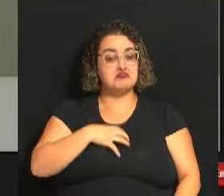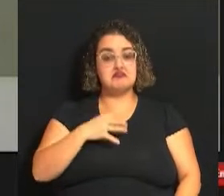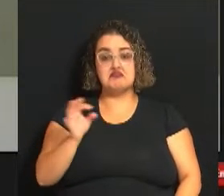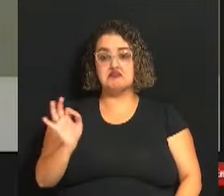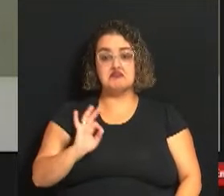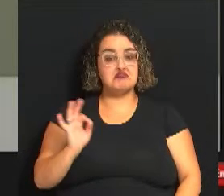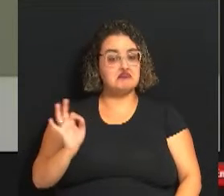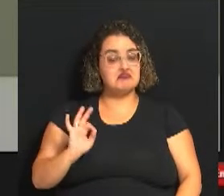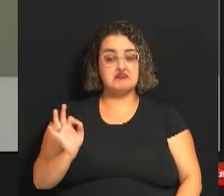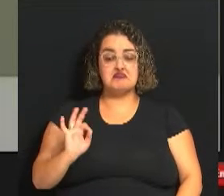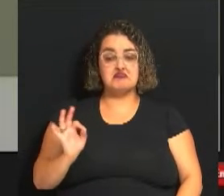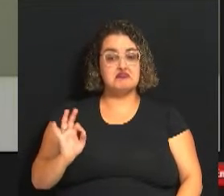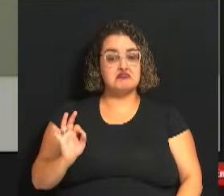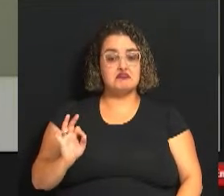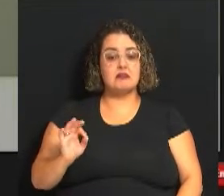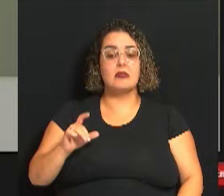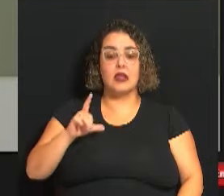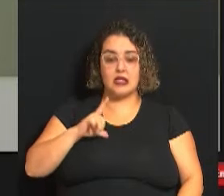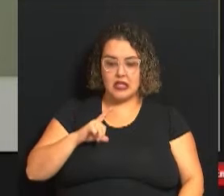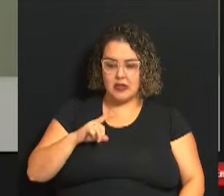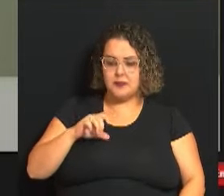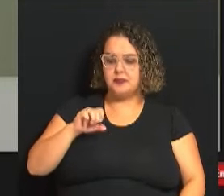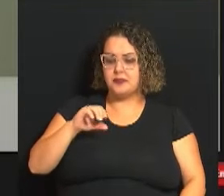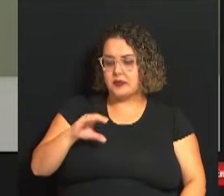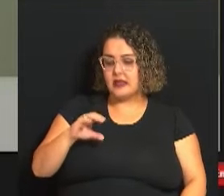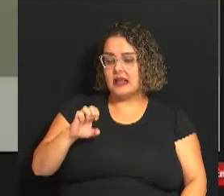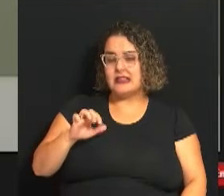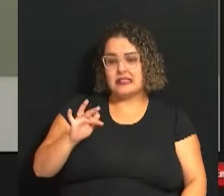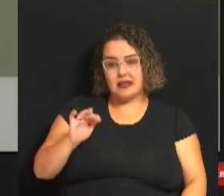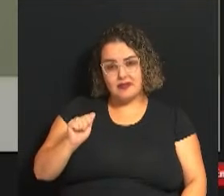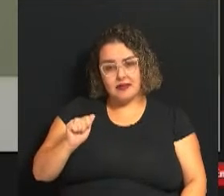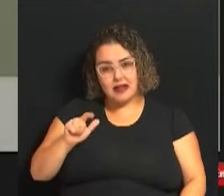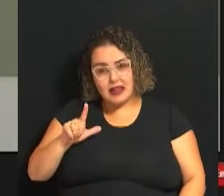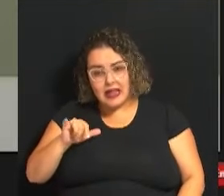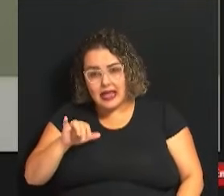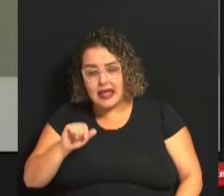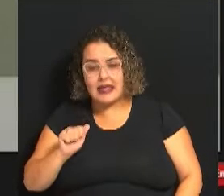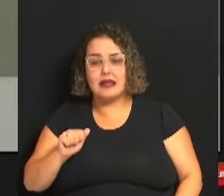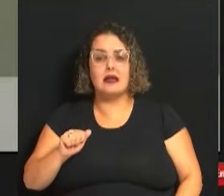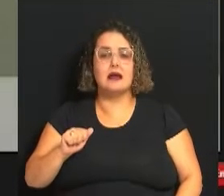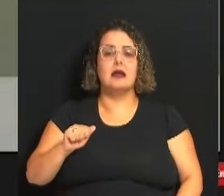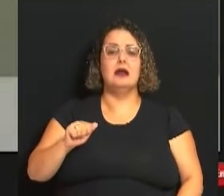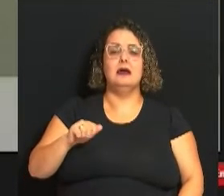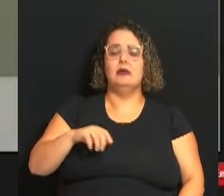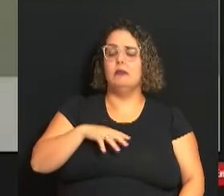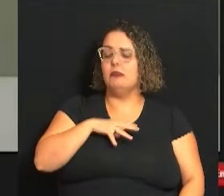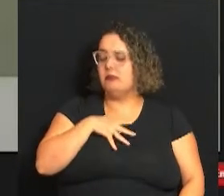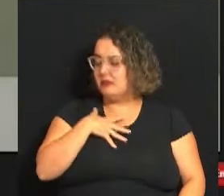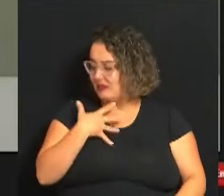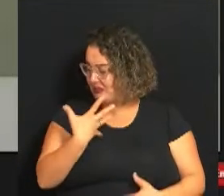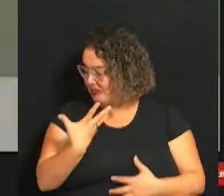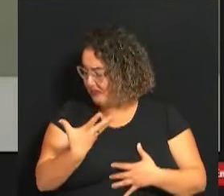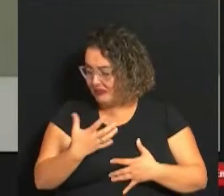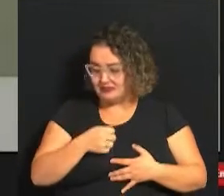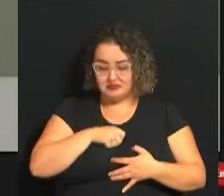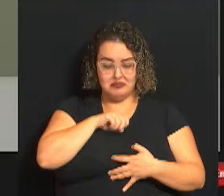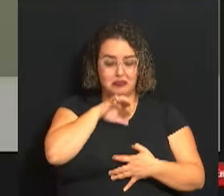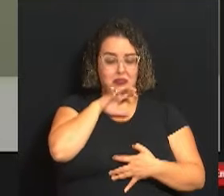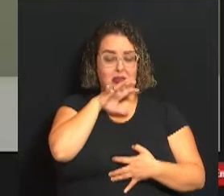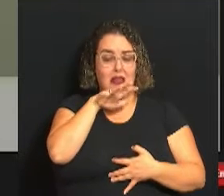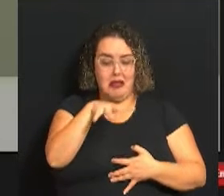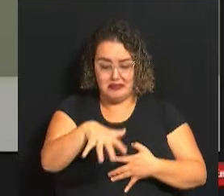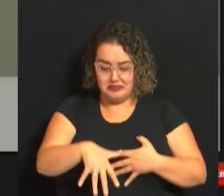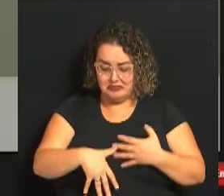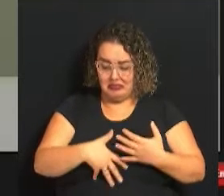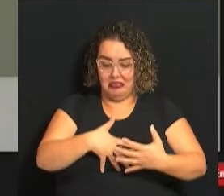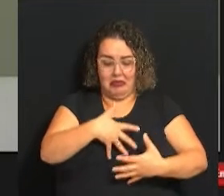apresenta cefaleia, náuseas, vômitos, tontura, passamento da visão. Então, são uma